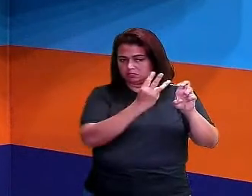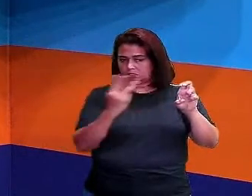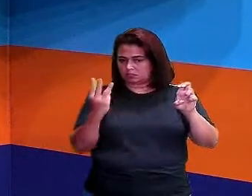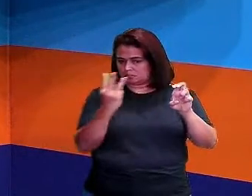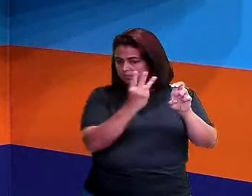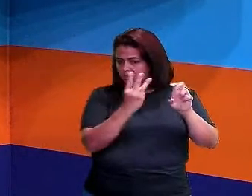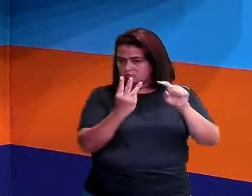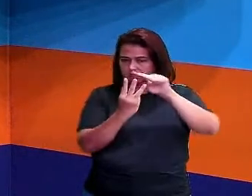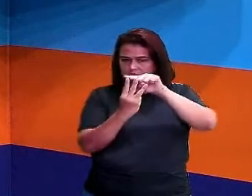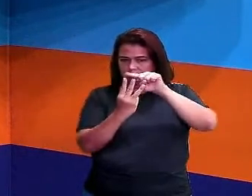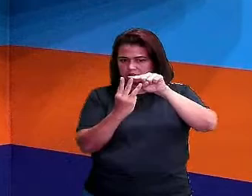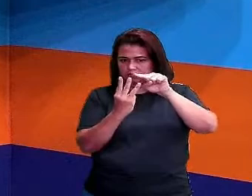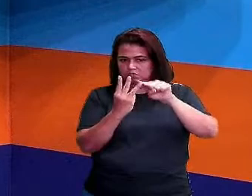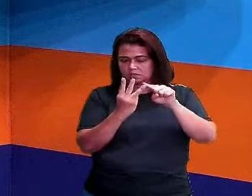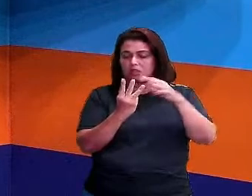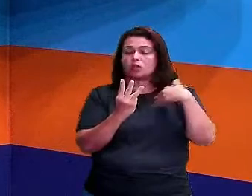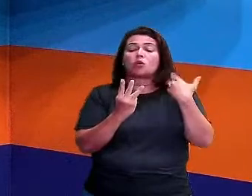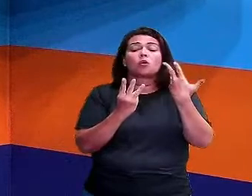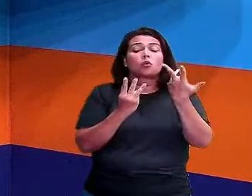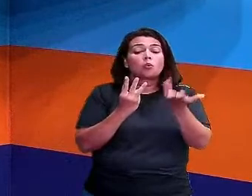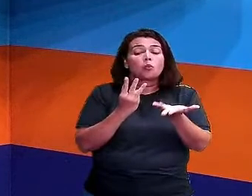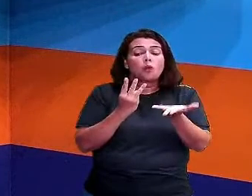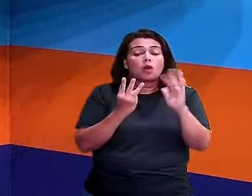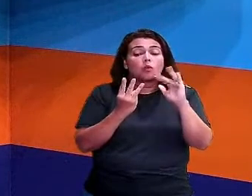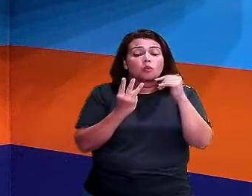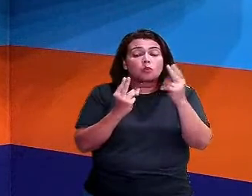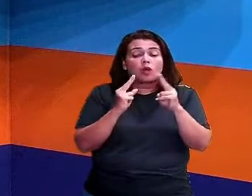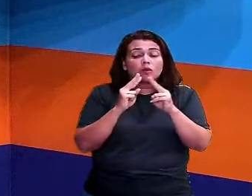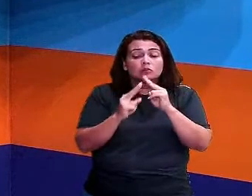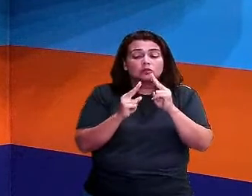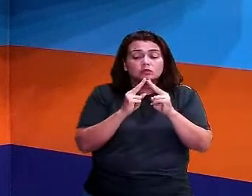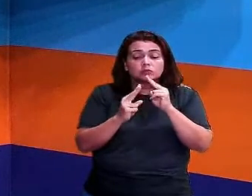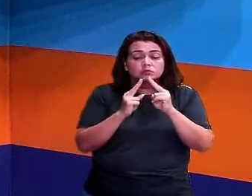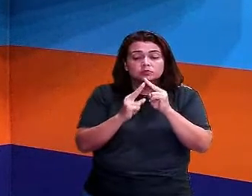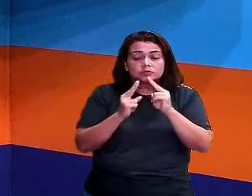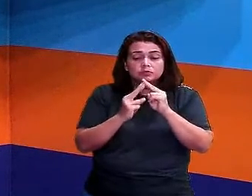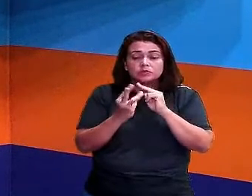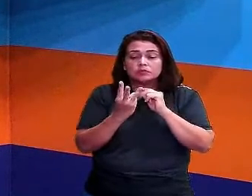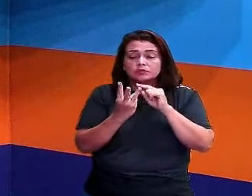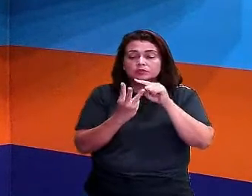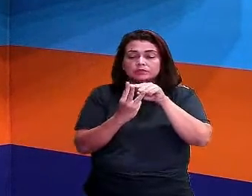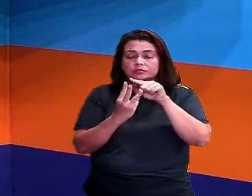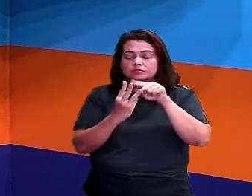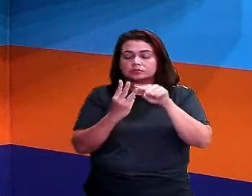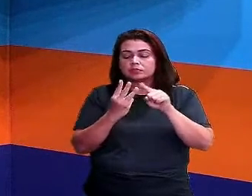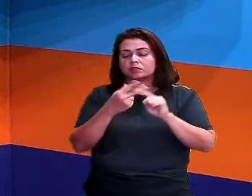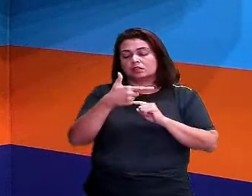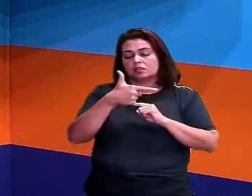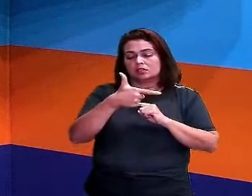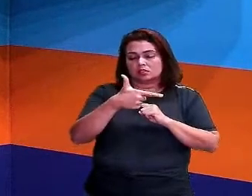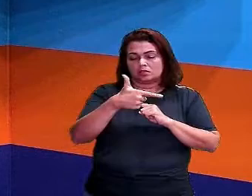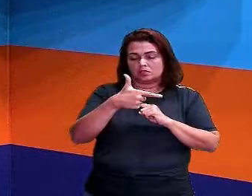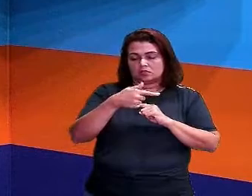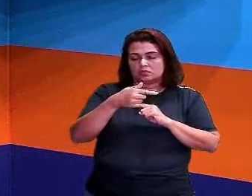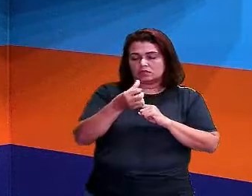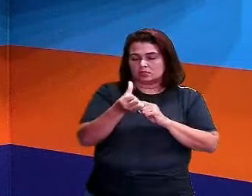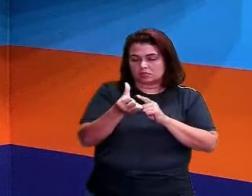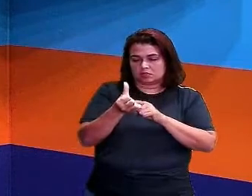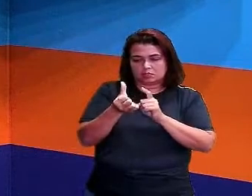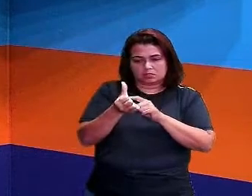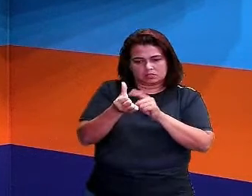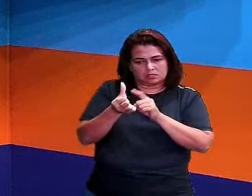números aqui, eu preciso saber qual é o número ímpar. Eu tenho 376.